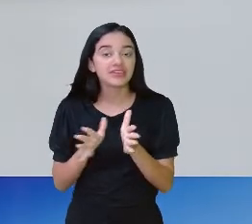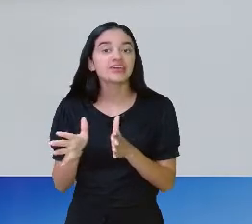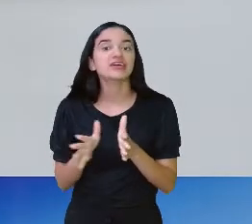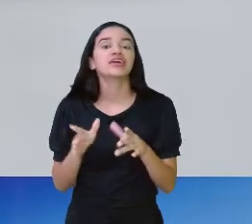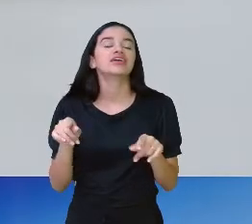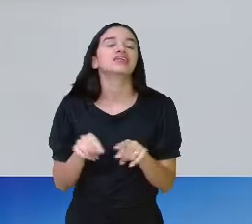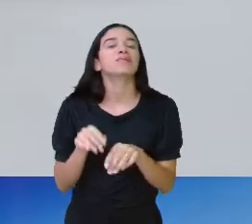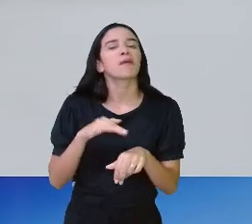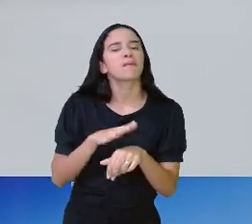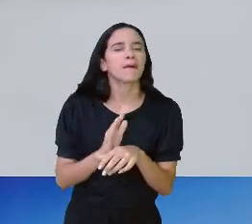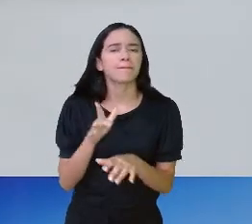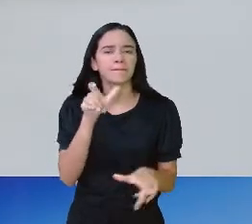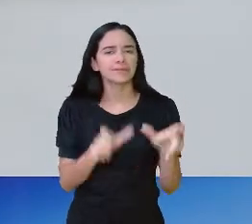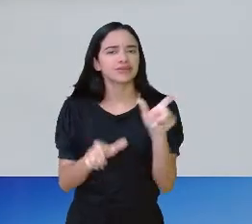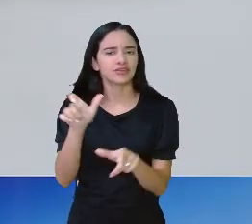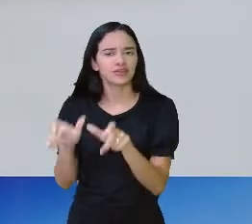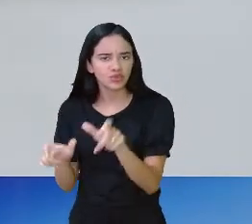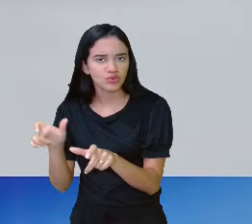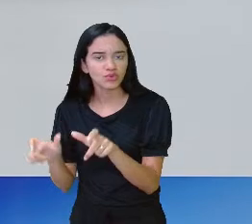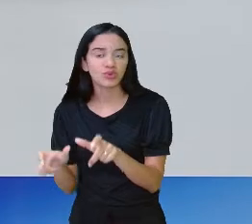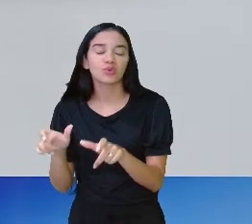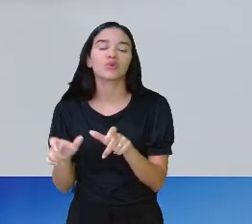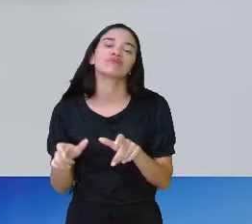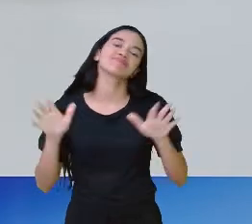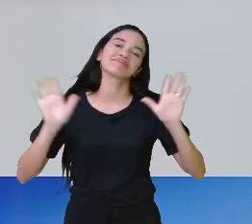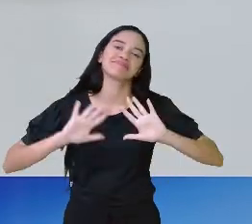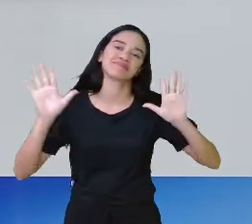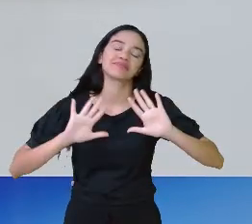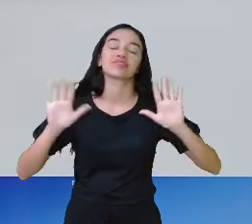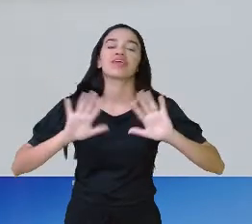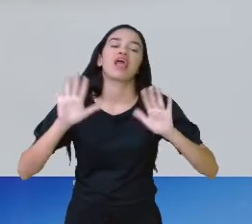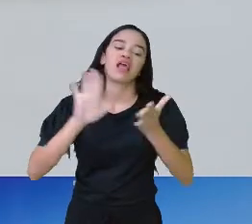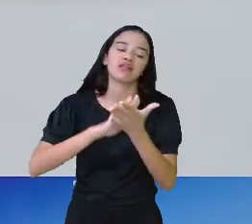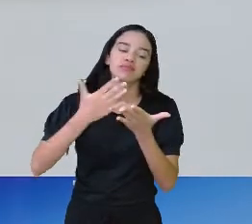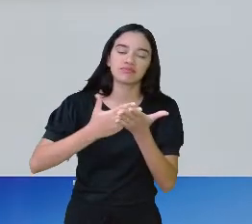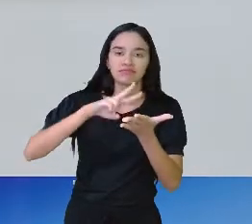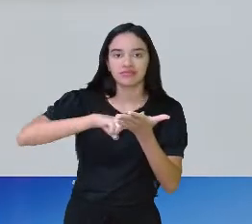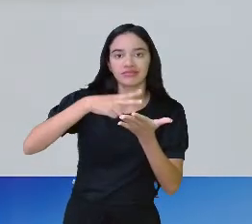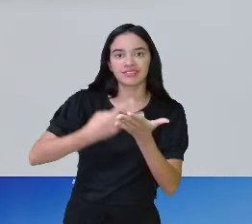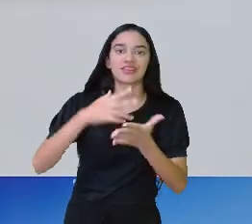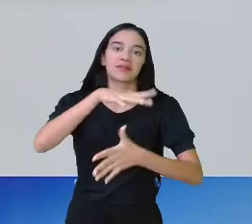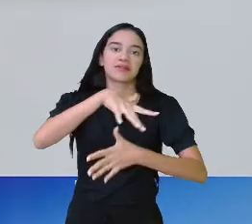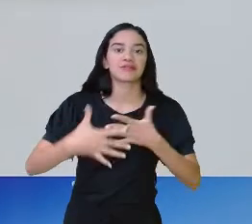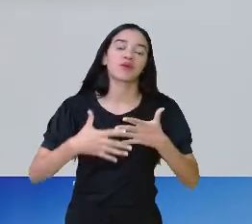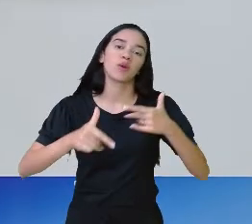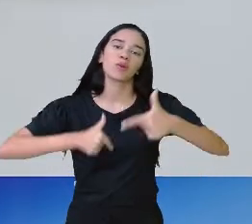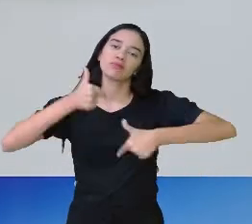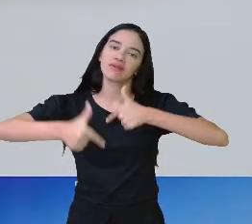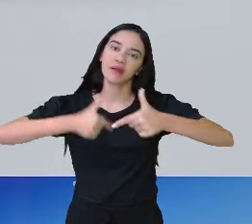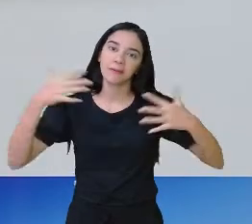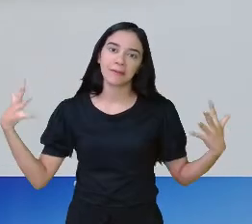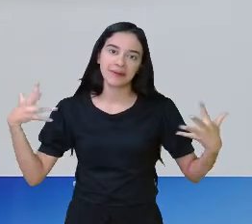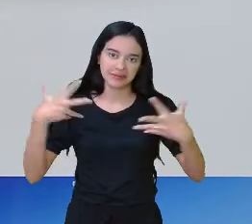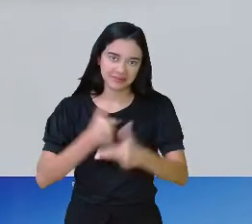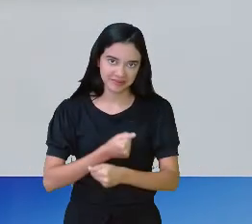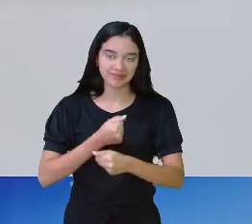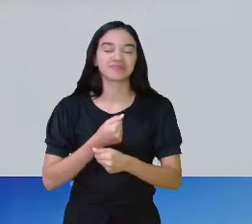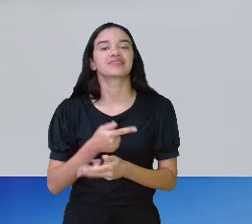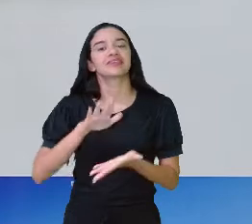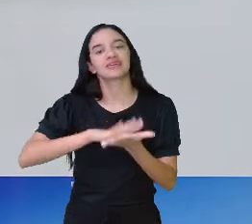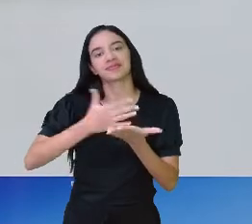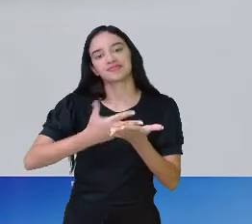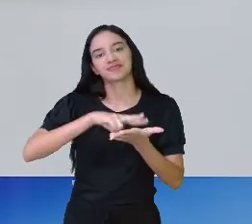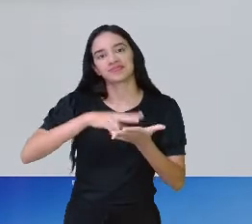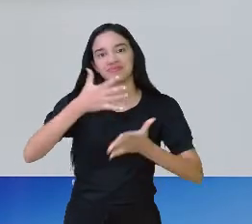mais pessoas acompanhem essas aulas, Midian está aqui fazendo um trabalho maravilhoso de interpretação de